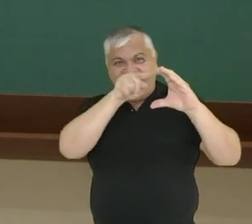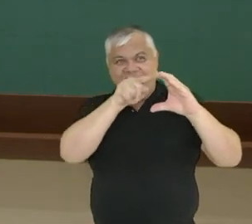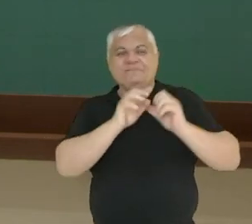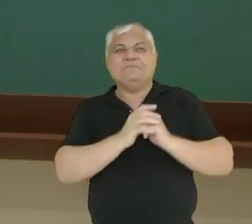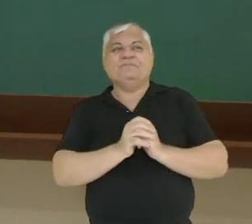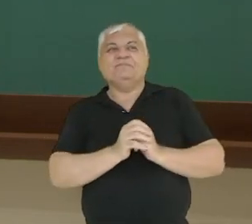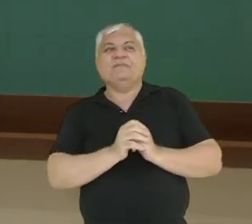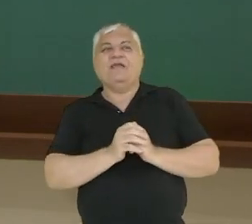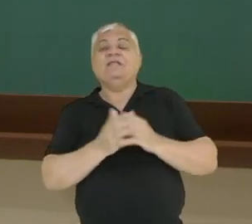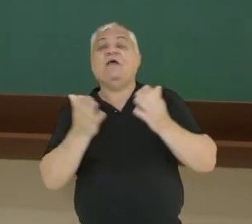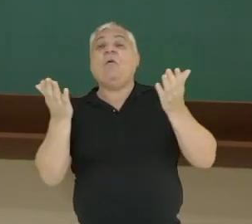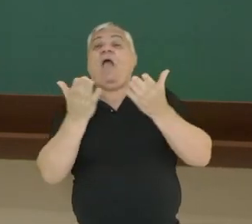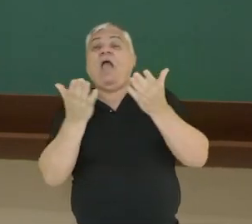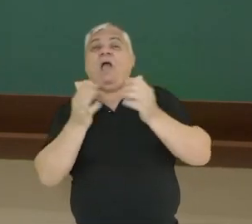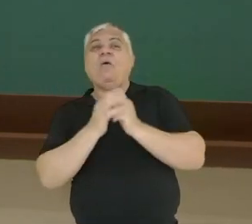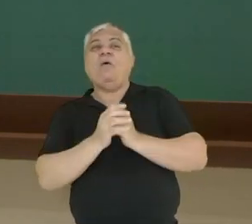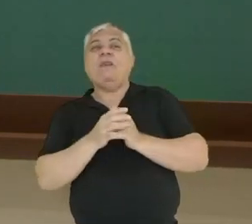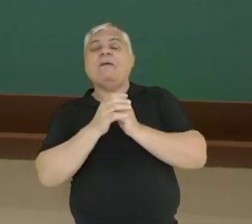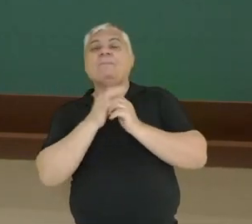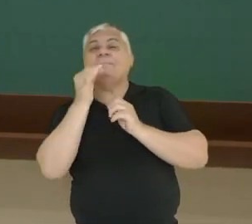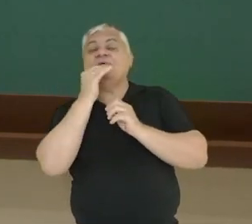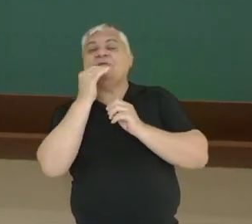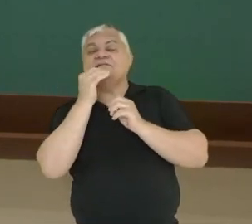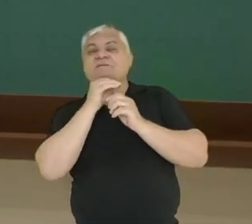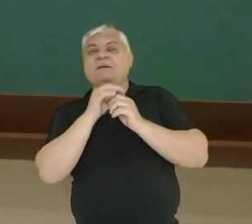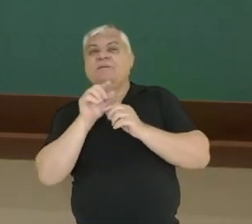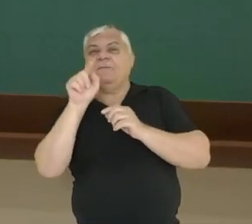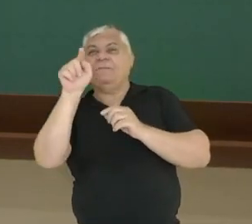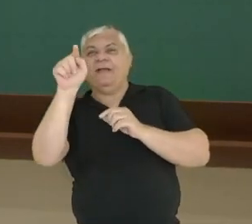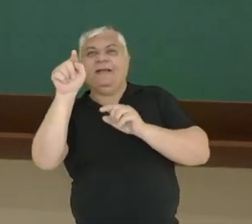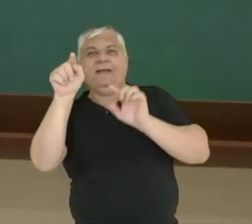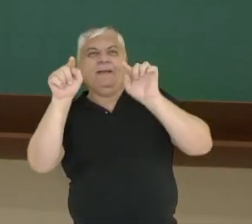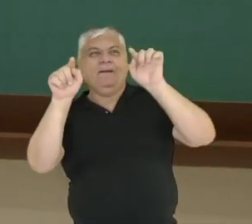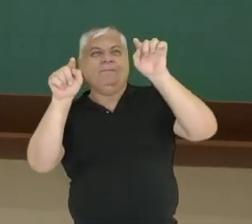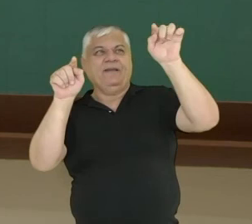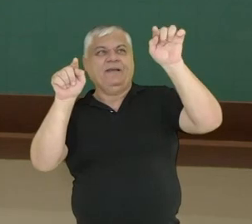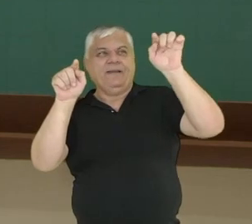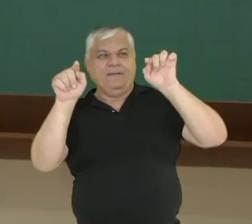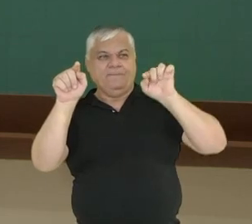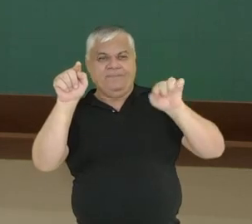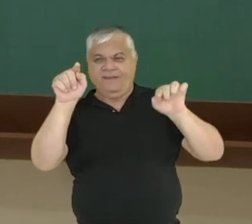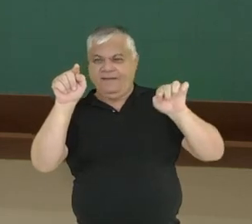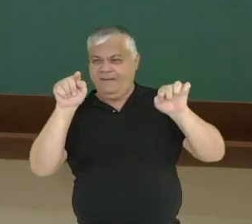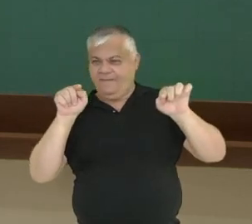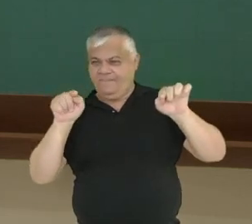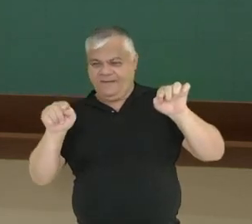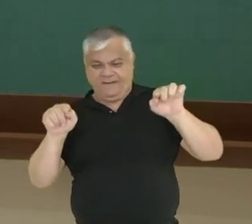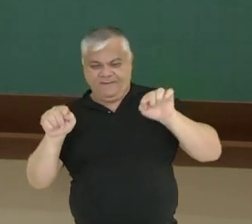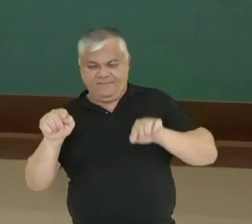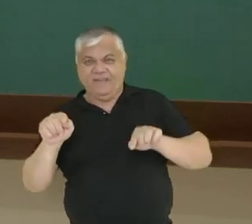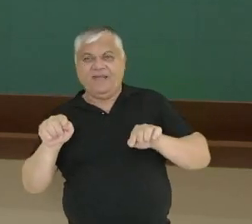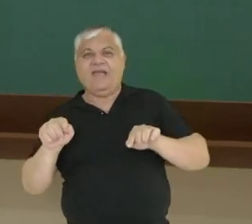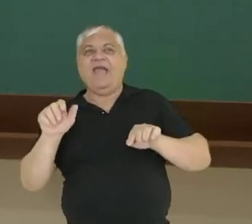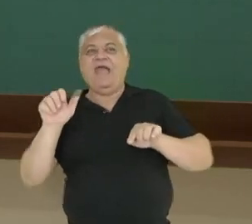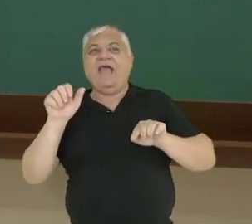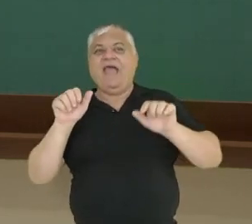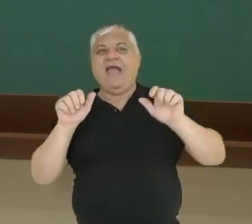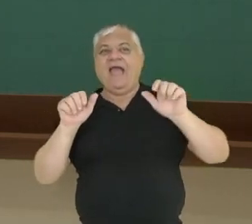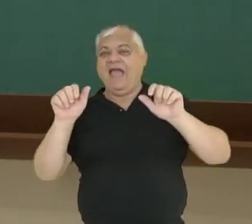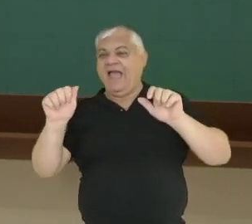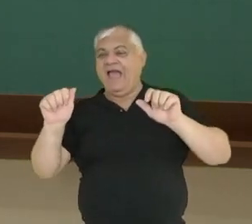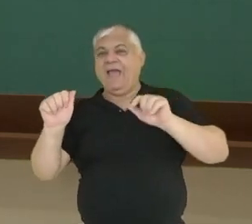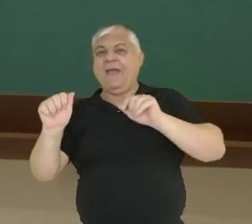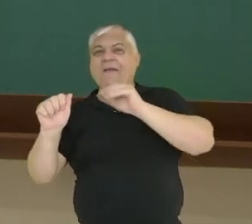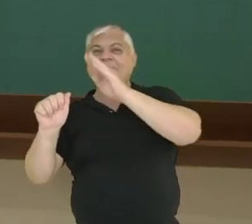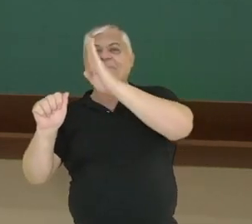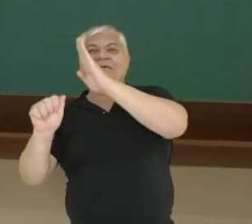então, é fazermos a ligação desses pontos. Então, ó, vou ligar o ponto A com o ponto B, C,